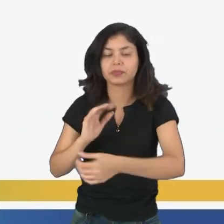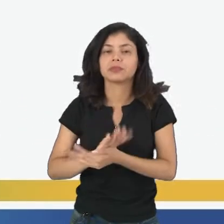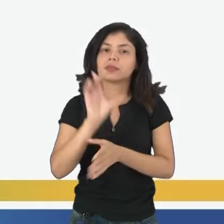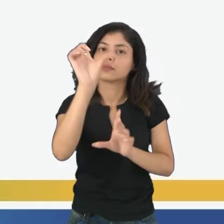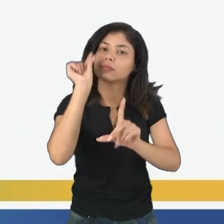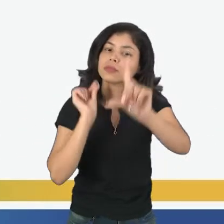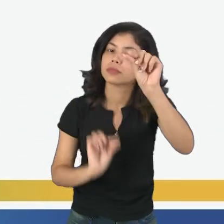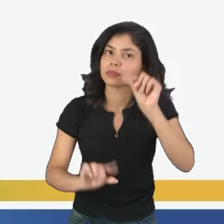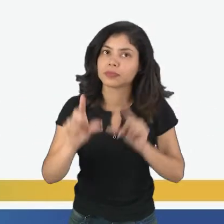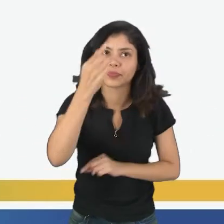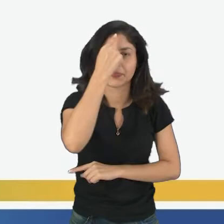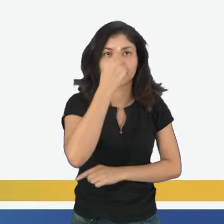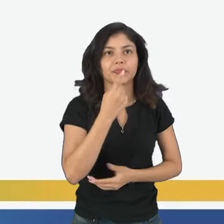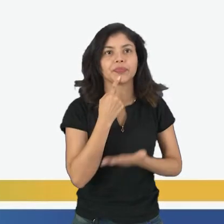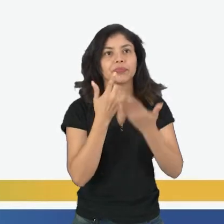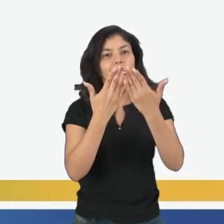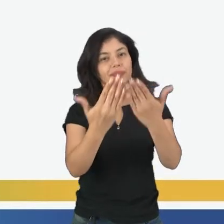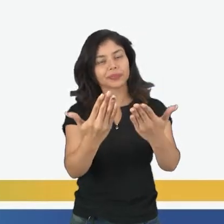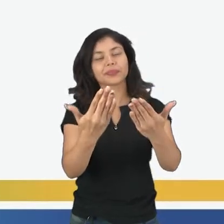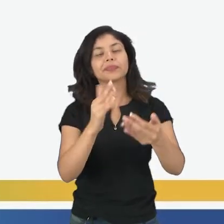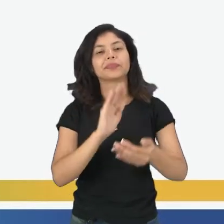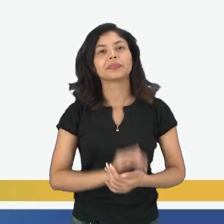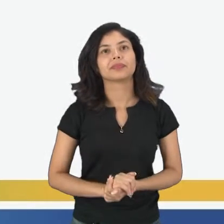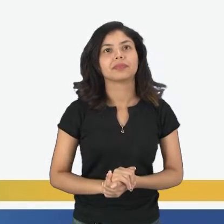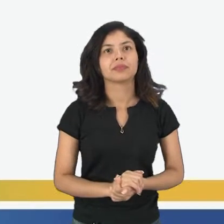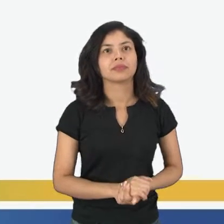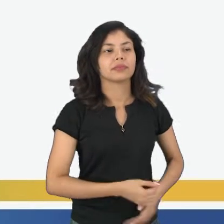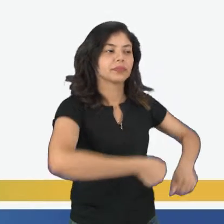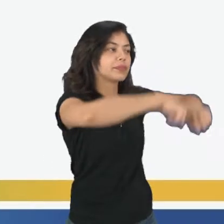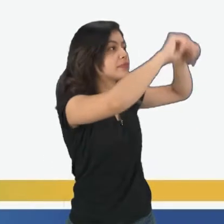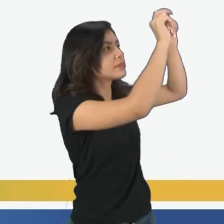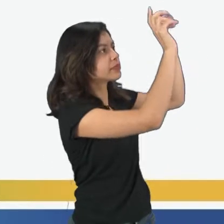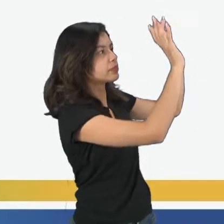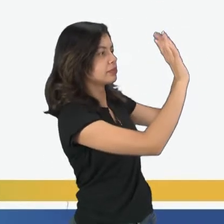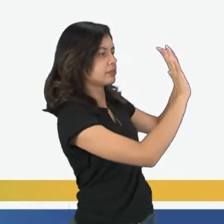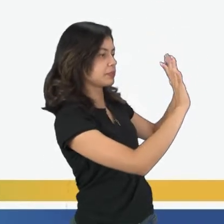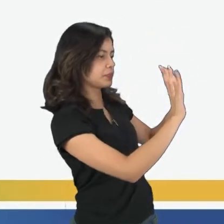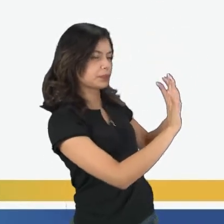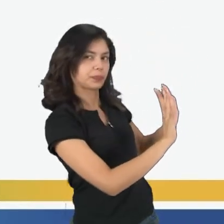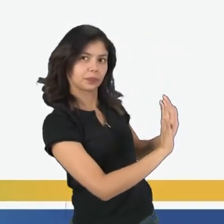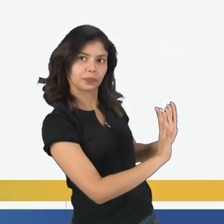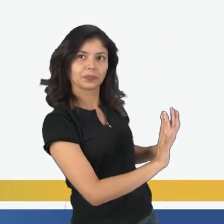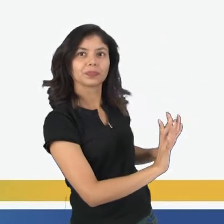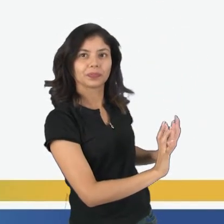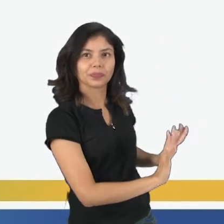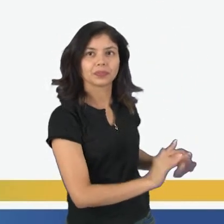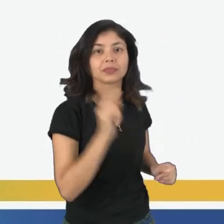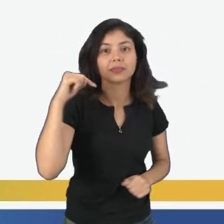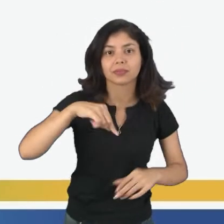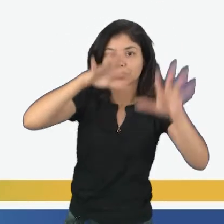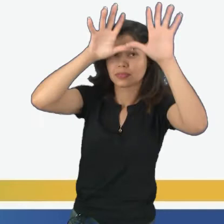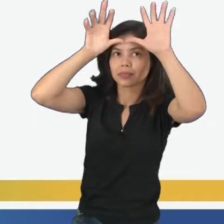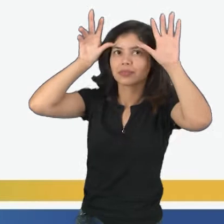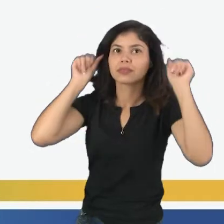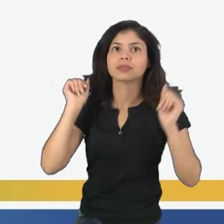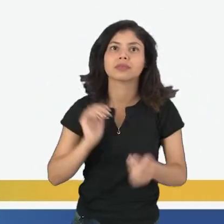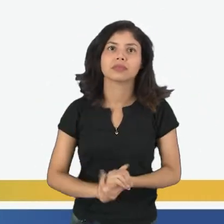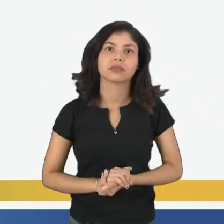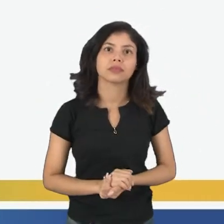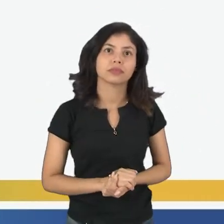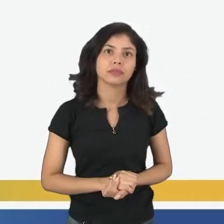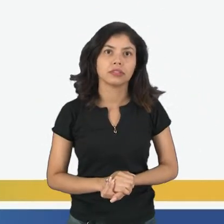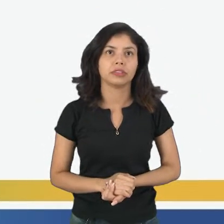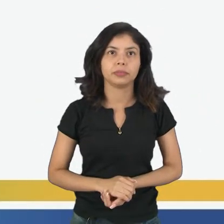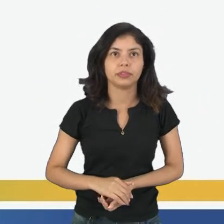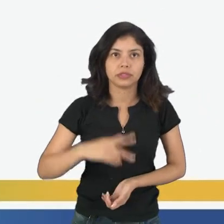selecionei essa imagem que faz parte da Cachoeira de Formosa, que fica aqui no estado do Acre, no Parque Nacional da